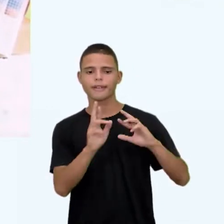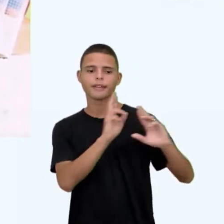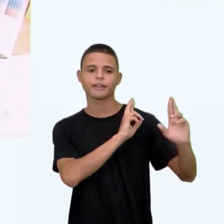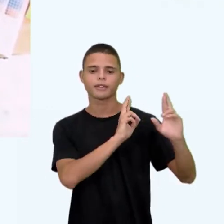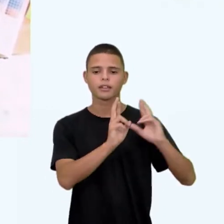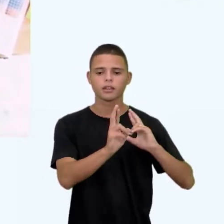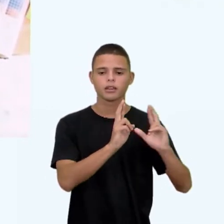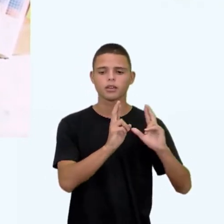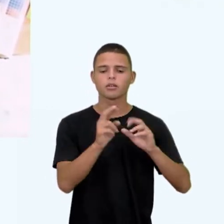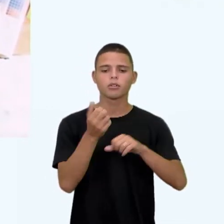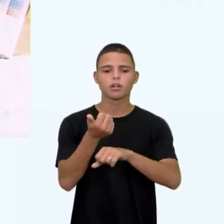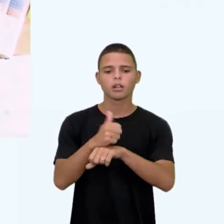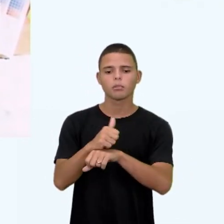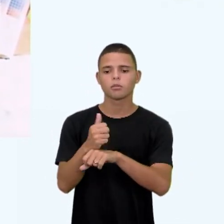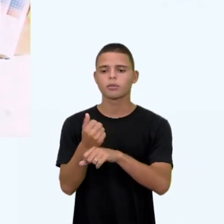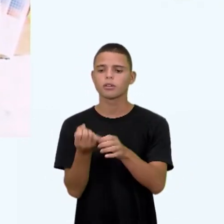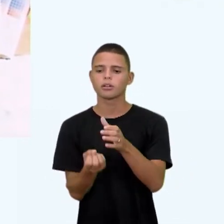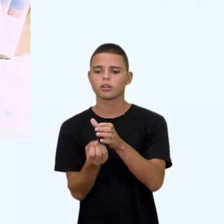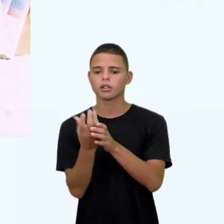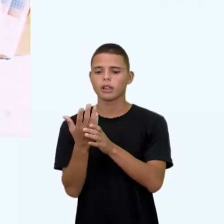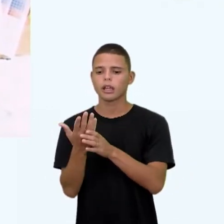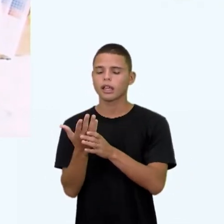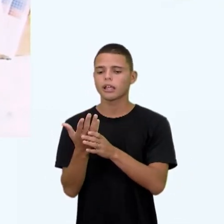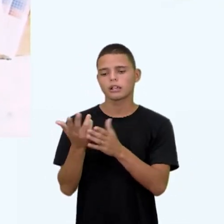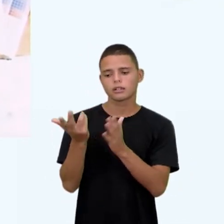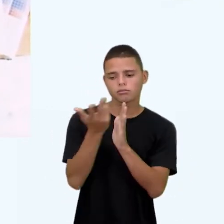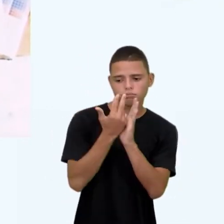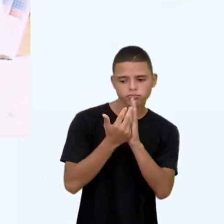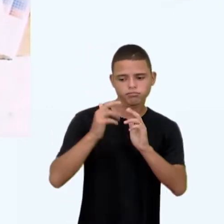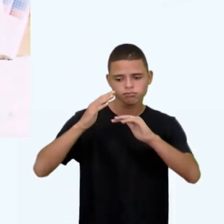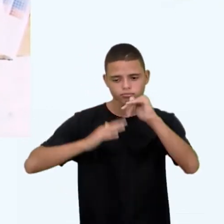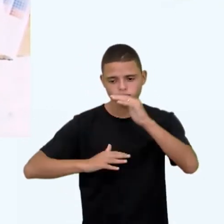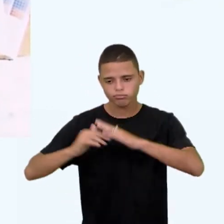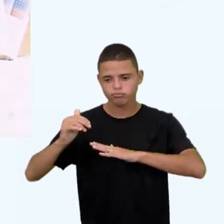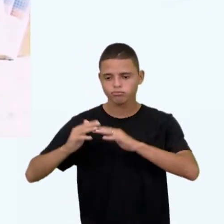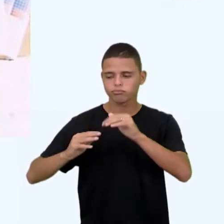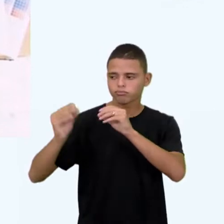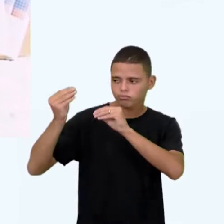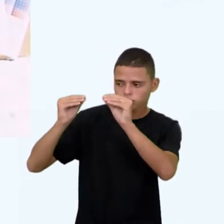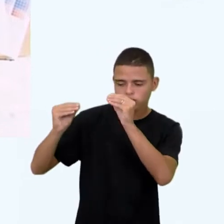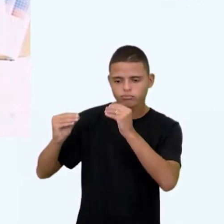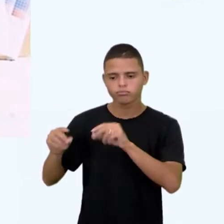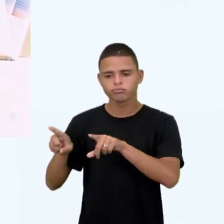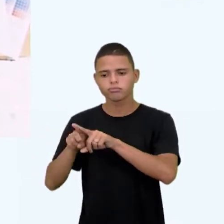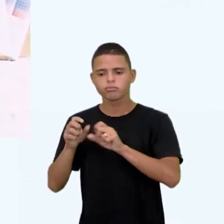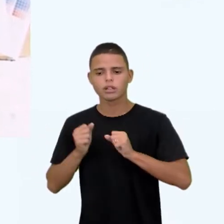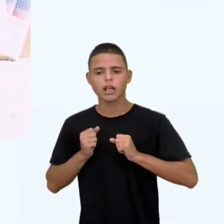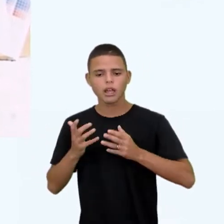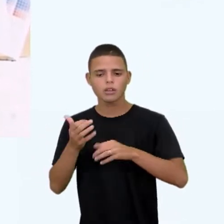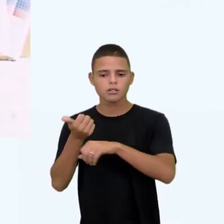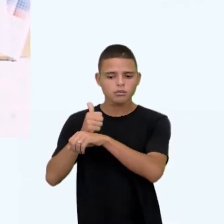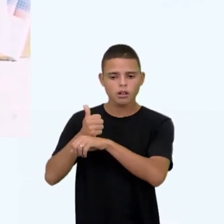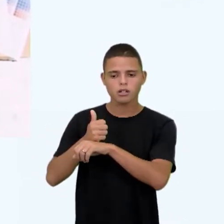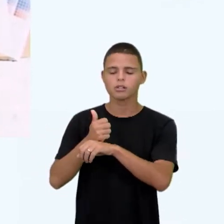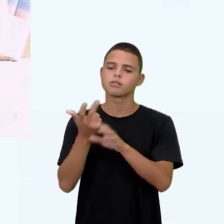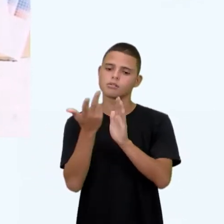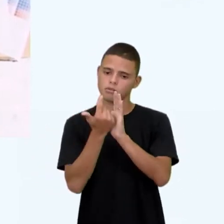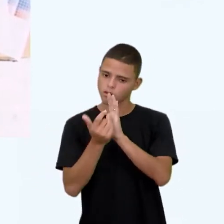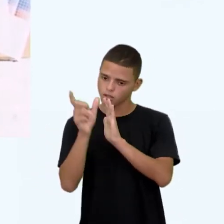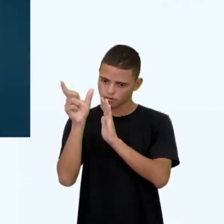Relaciona-se com a profissão de design em suas diversas habilitações e a atuação do profissional, o